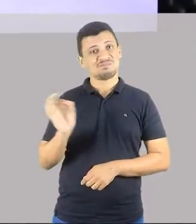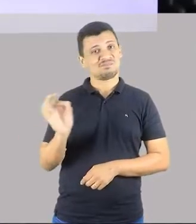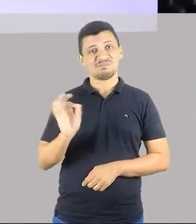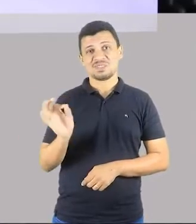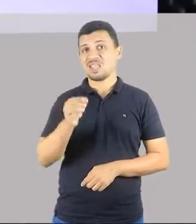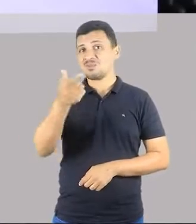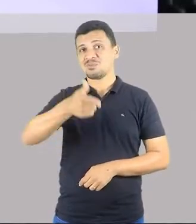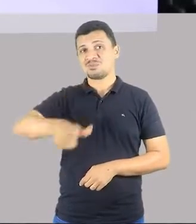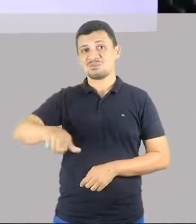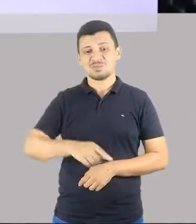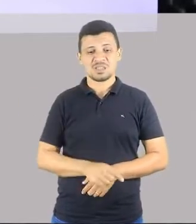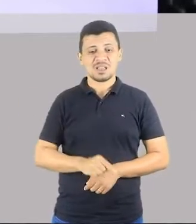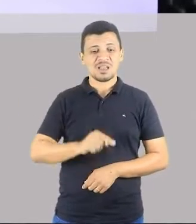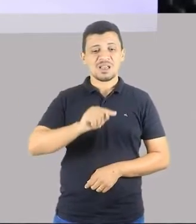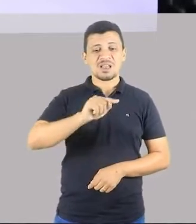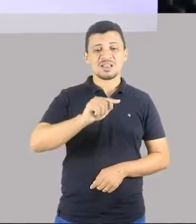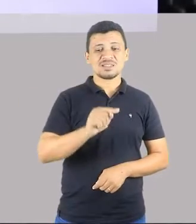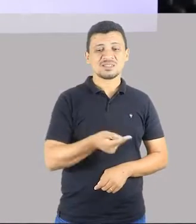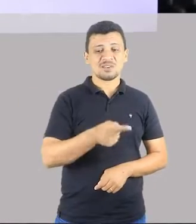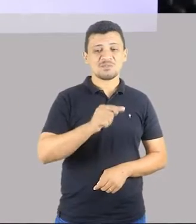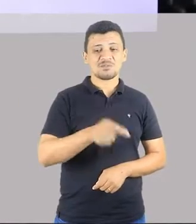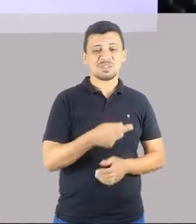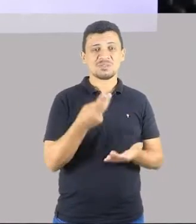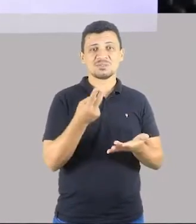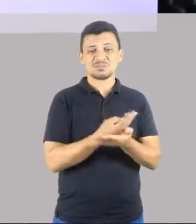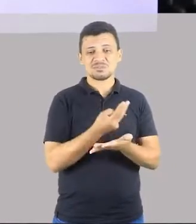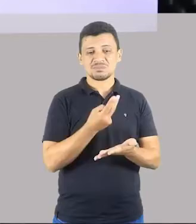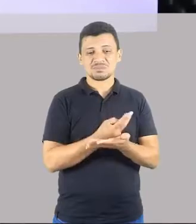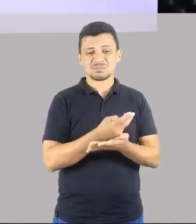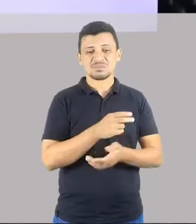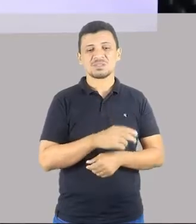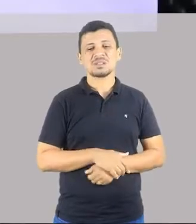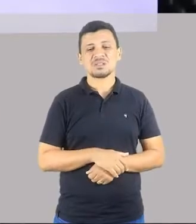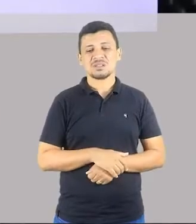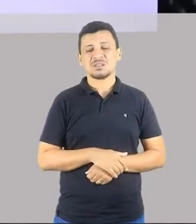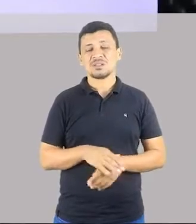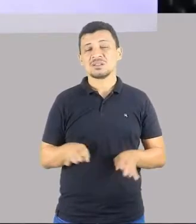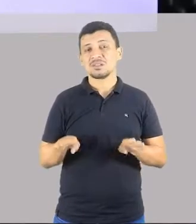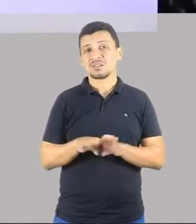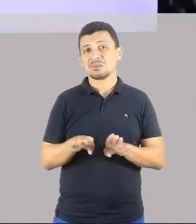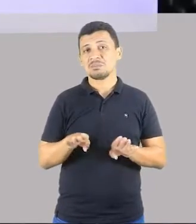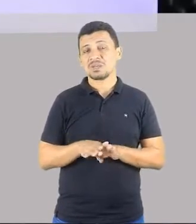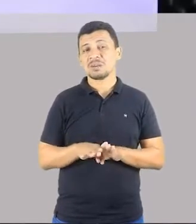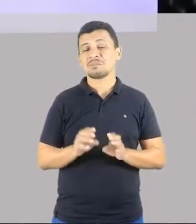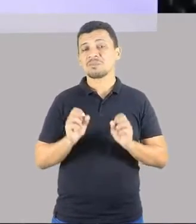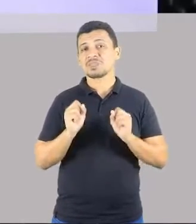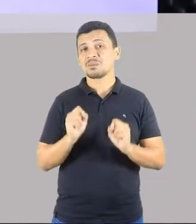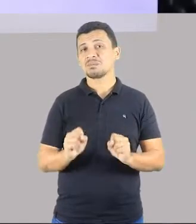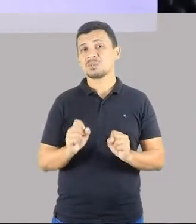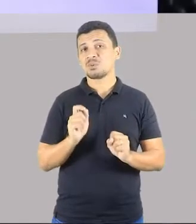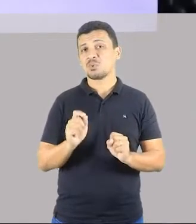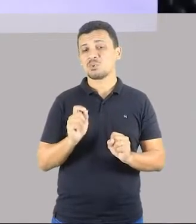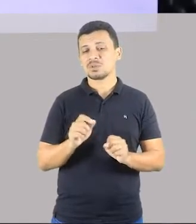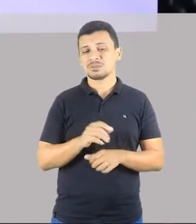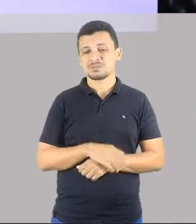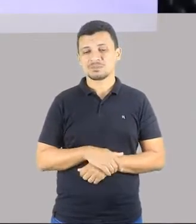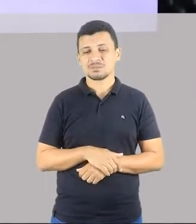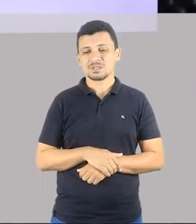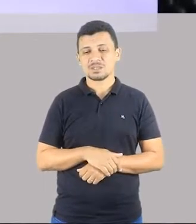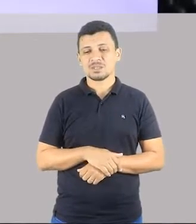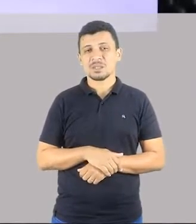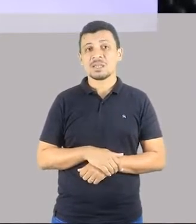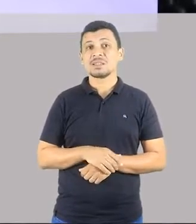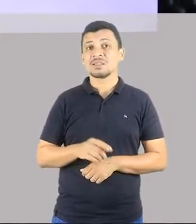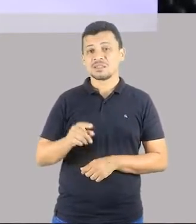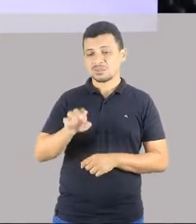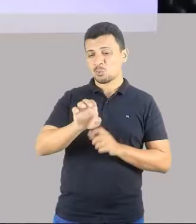vírgula depois de Dinamarca está incorreta. E, na verdade, ela ela deveria acontecer depois